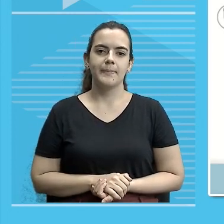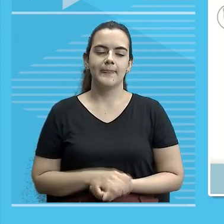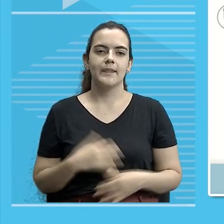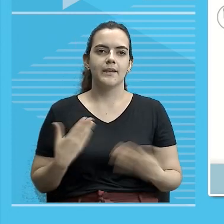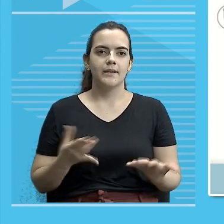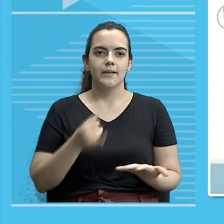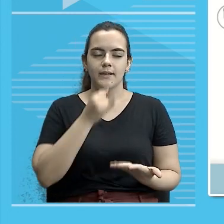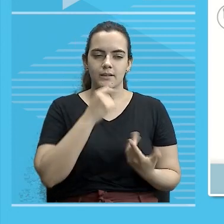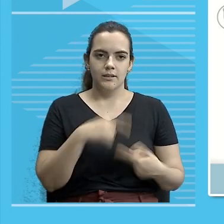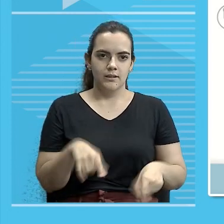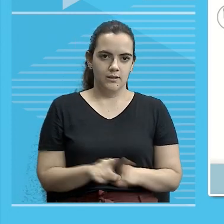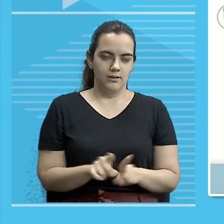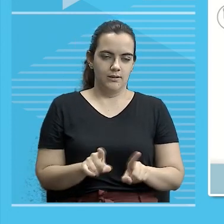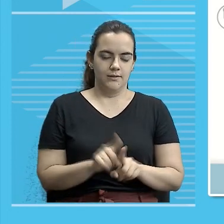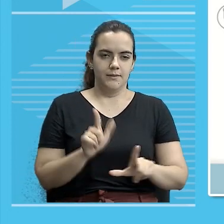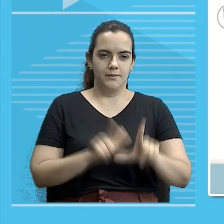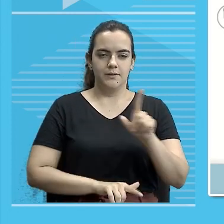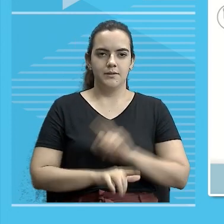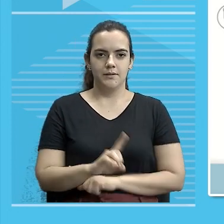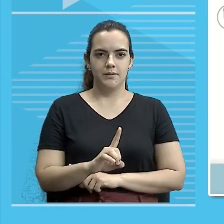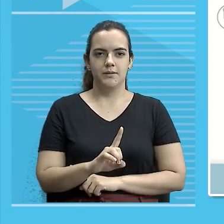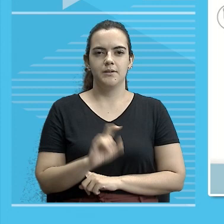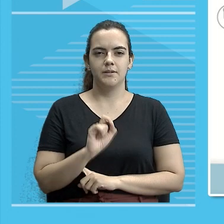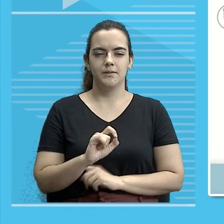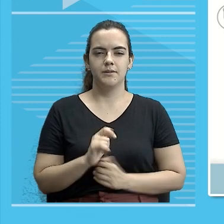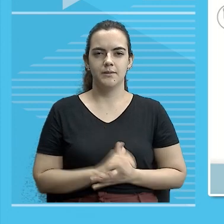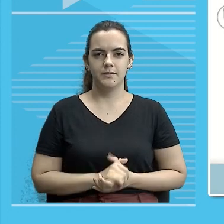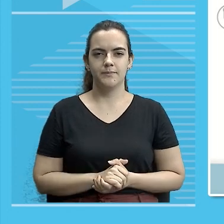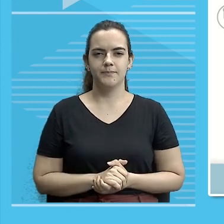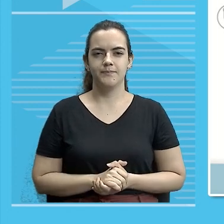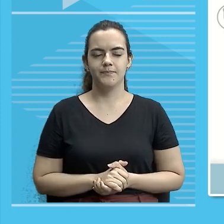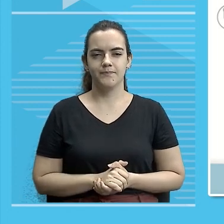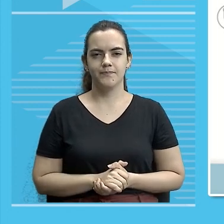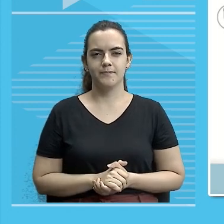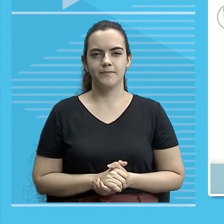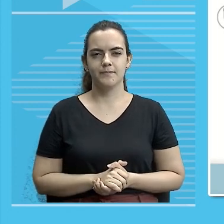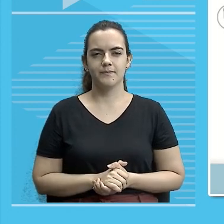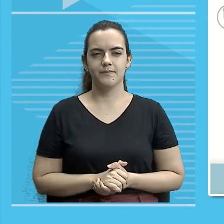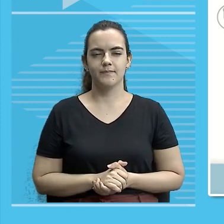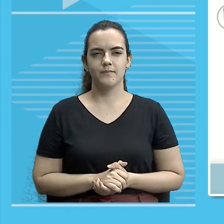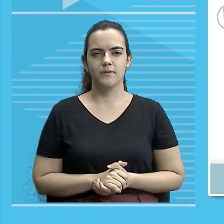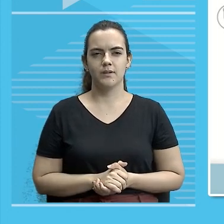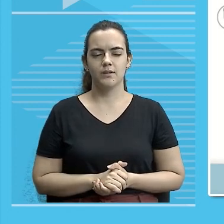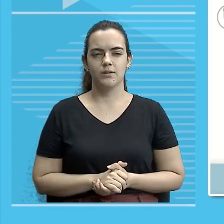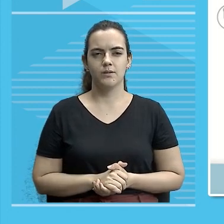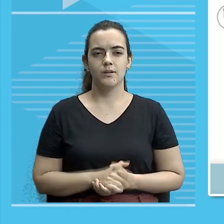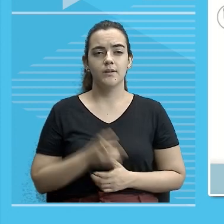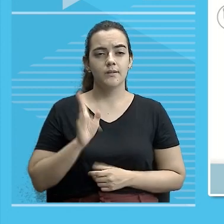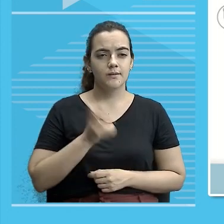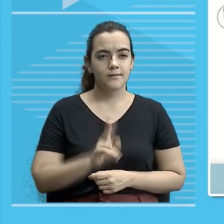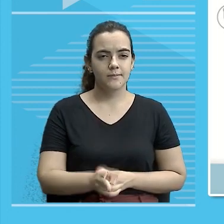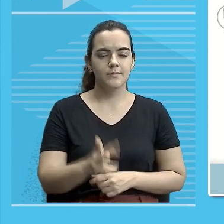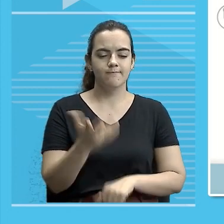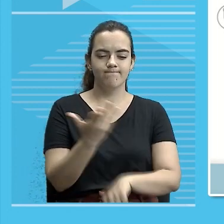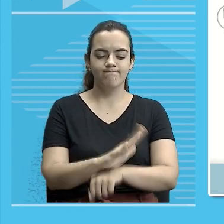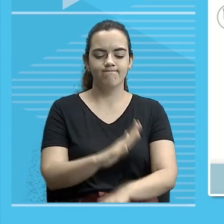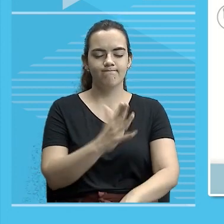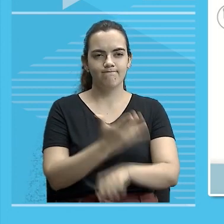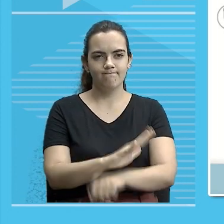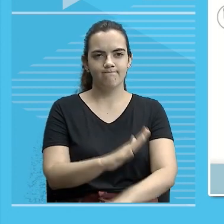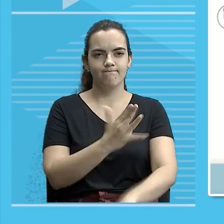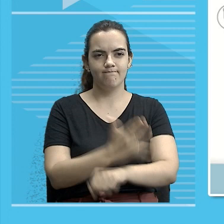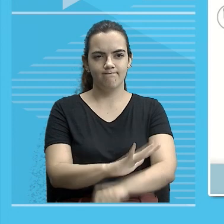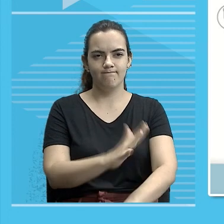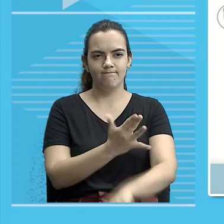de estabelecer o treinamento em centros